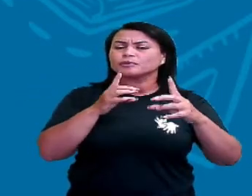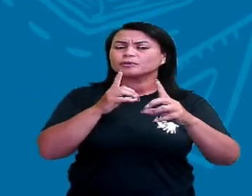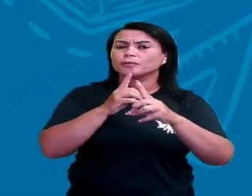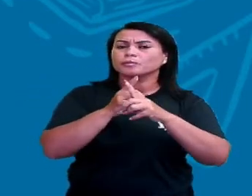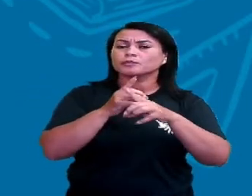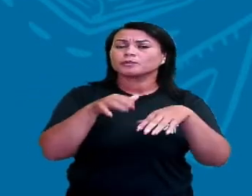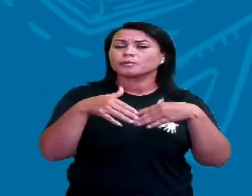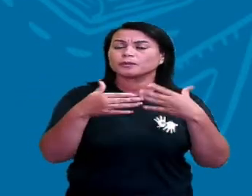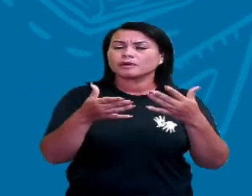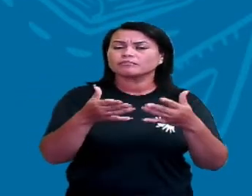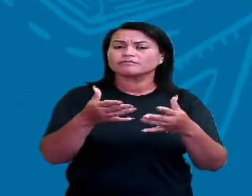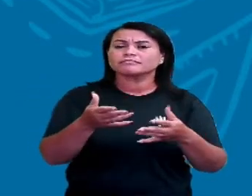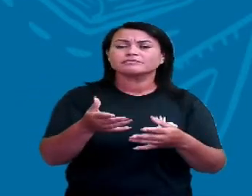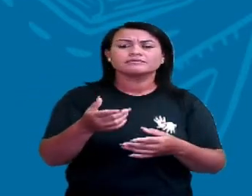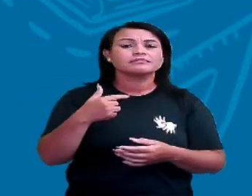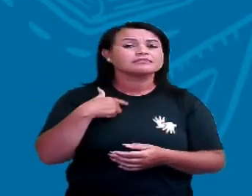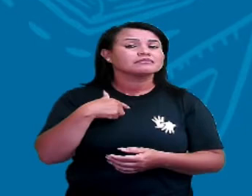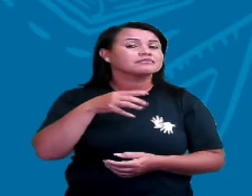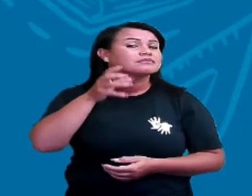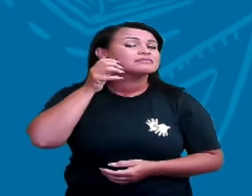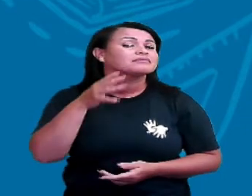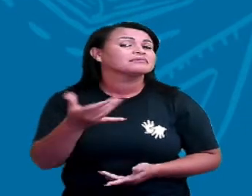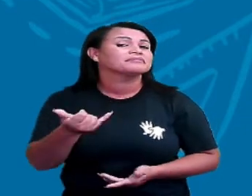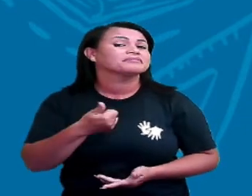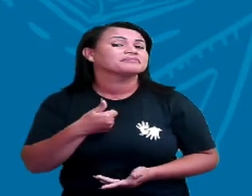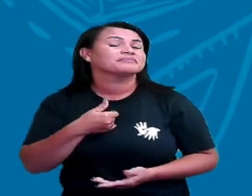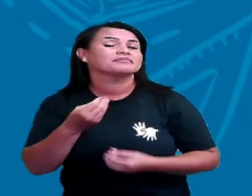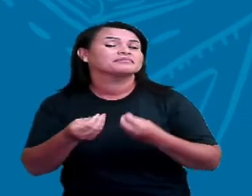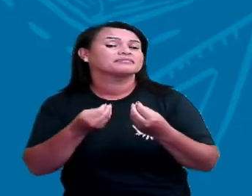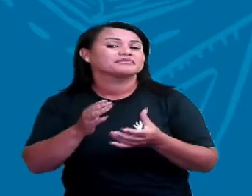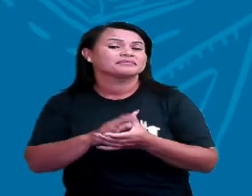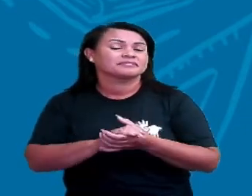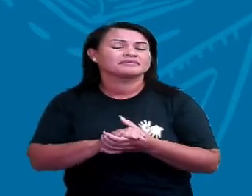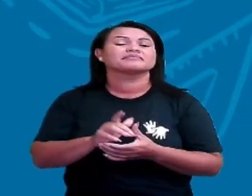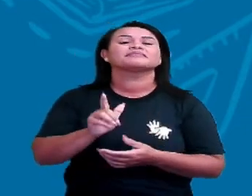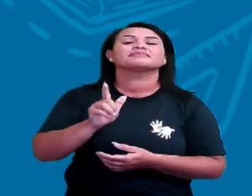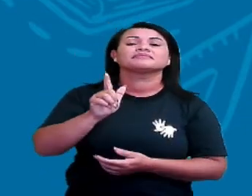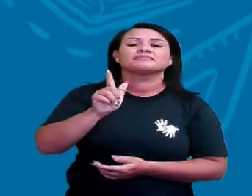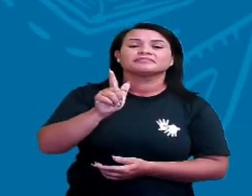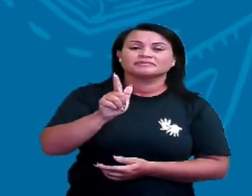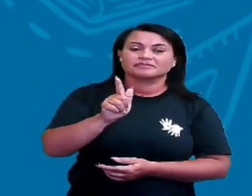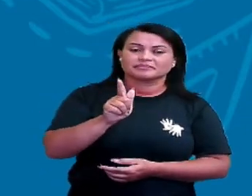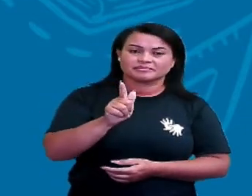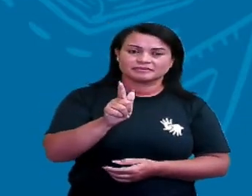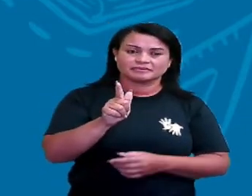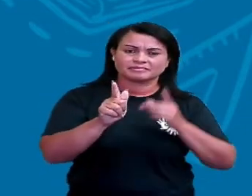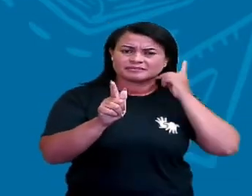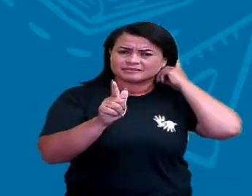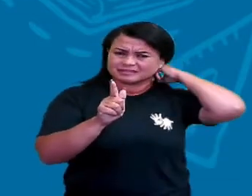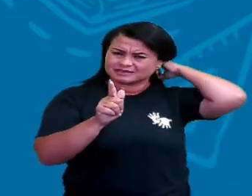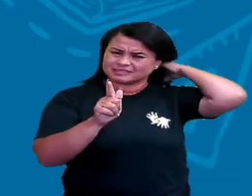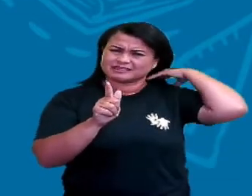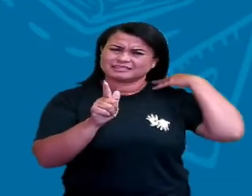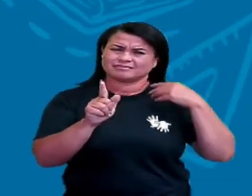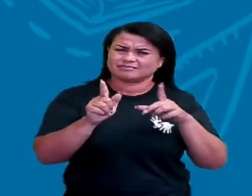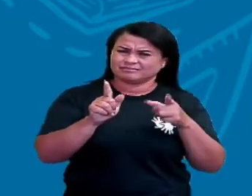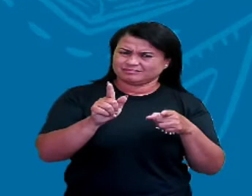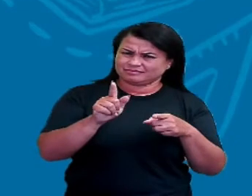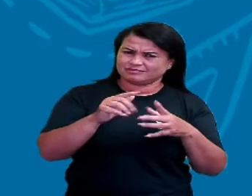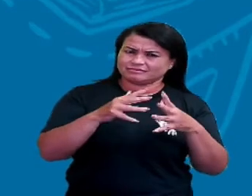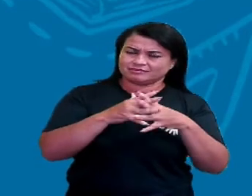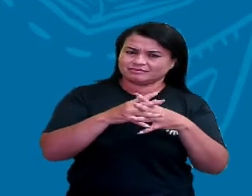crianças? Digam aí para mim de casa. O G, aqui é a consoante,